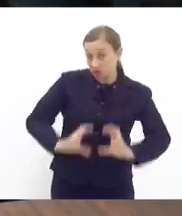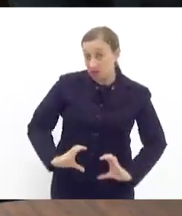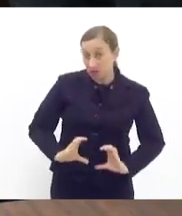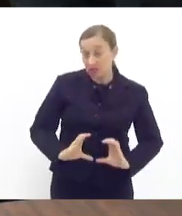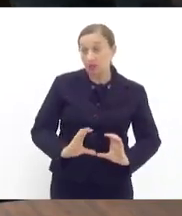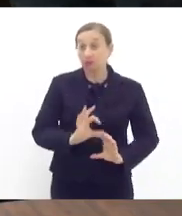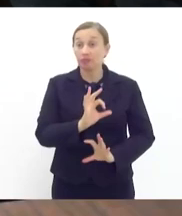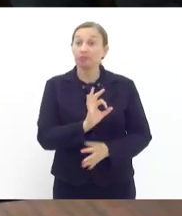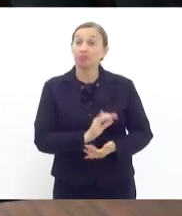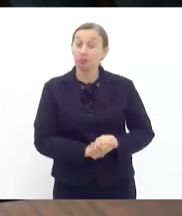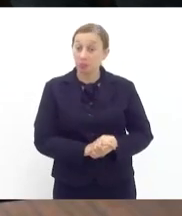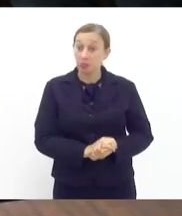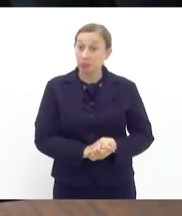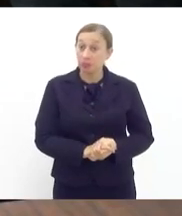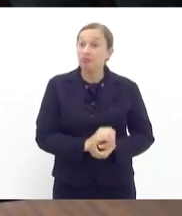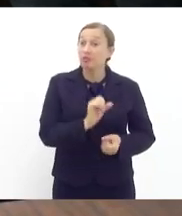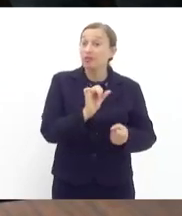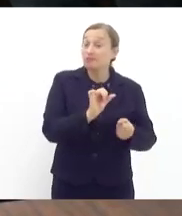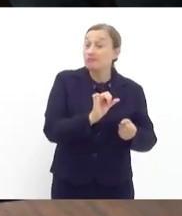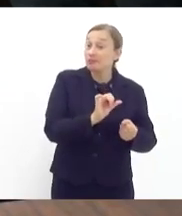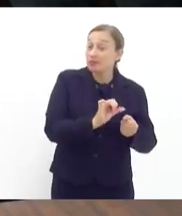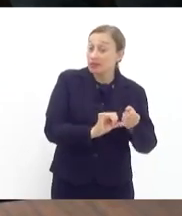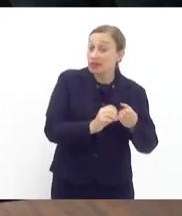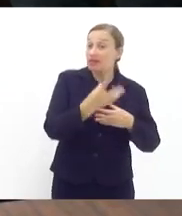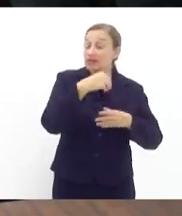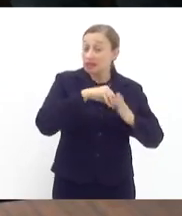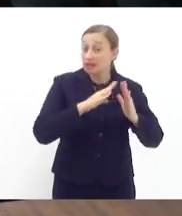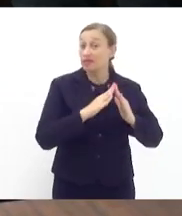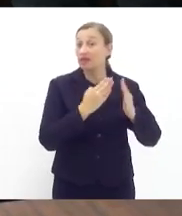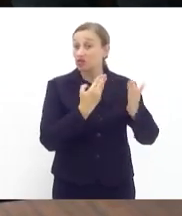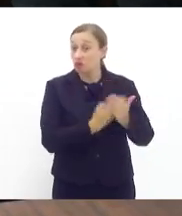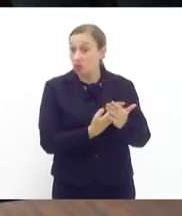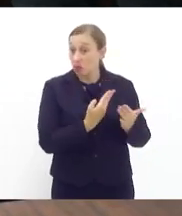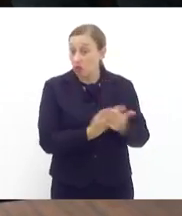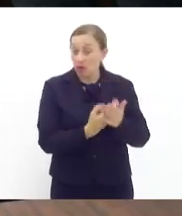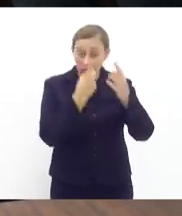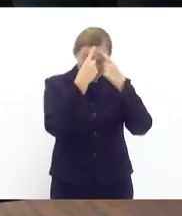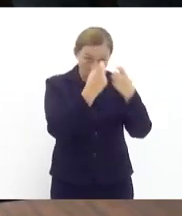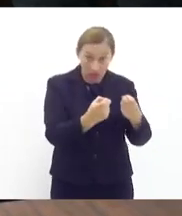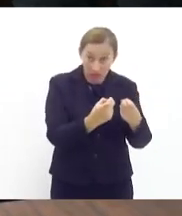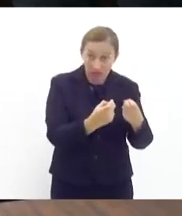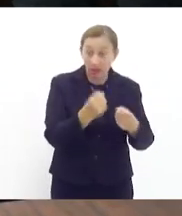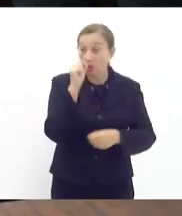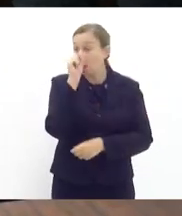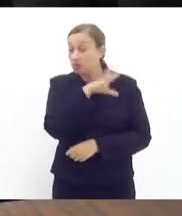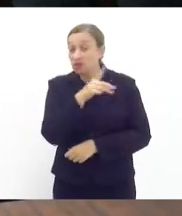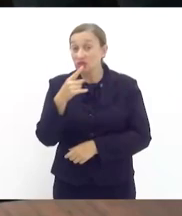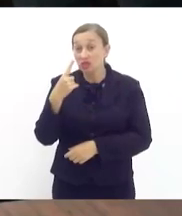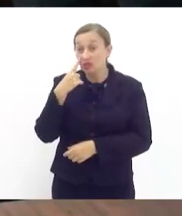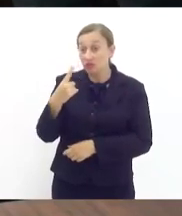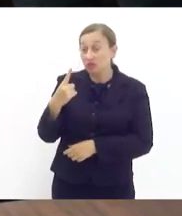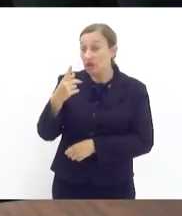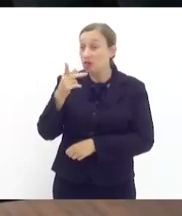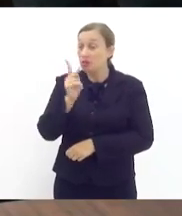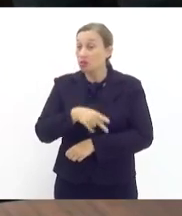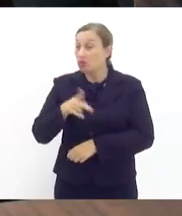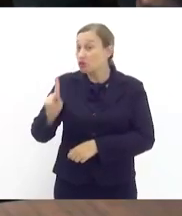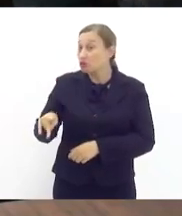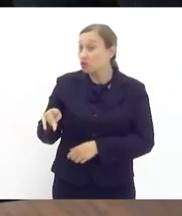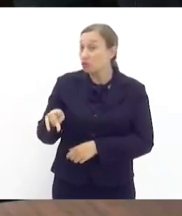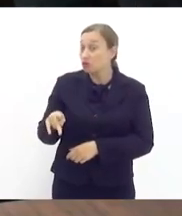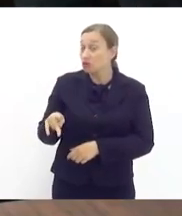ocasionalmente fizesse isso dentro das escolas que é um absurdo a gente tem história aqui de professora que